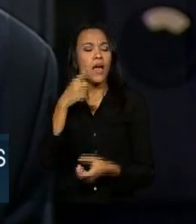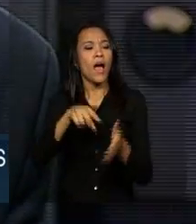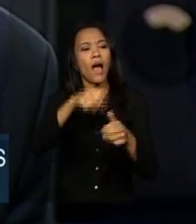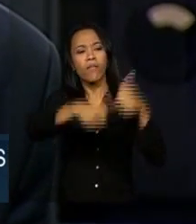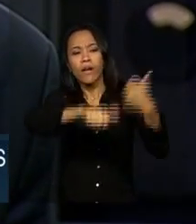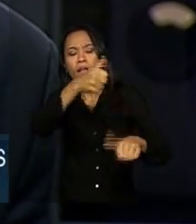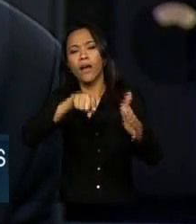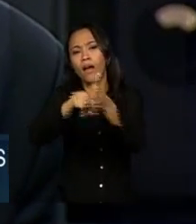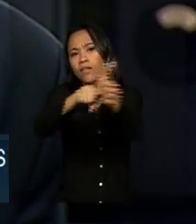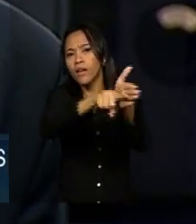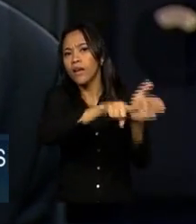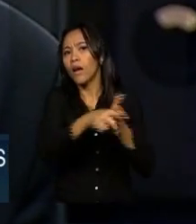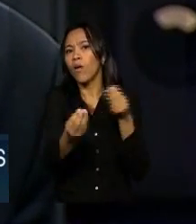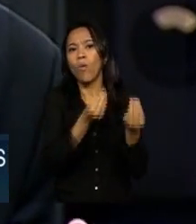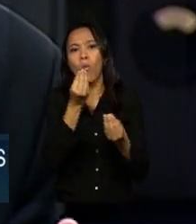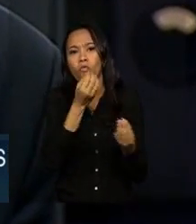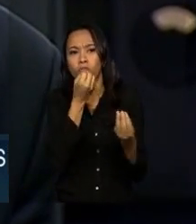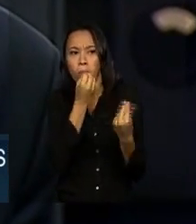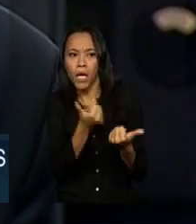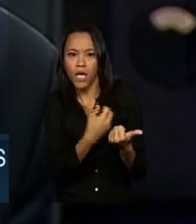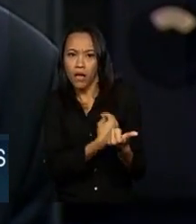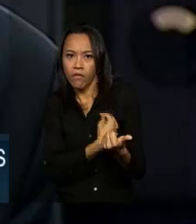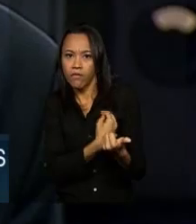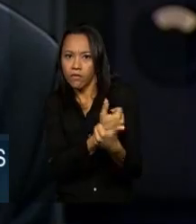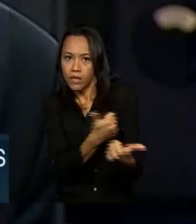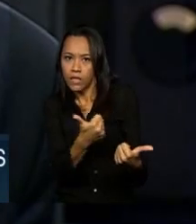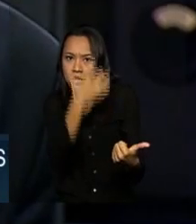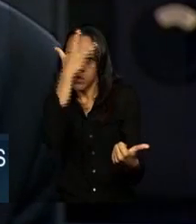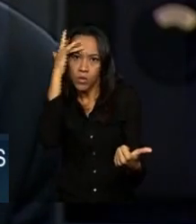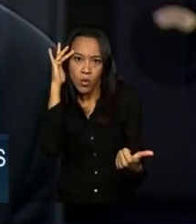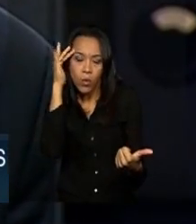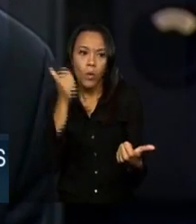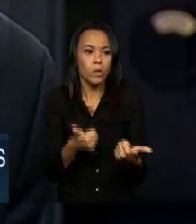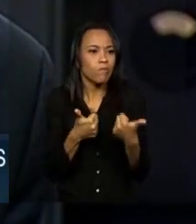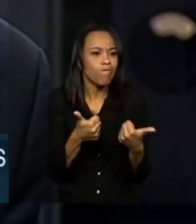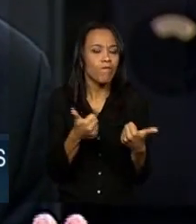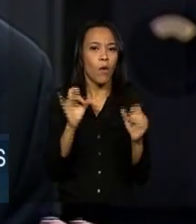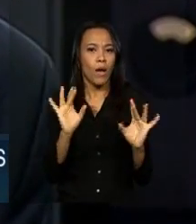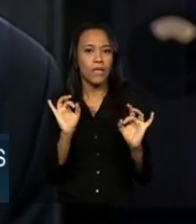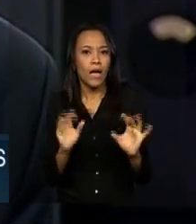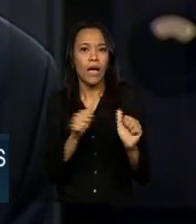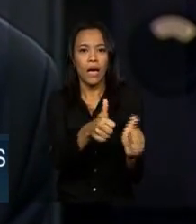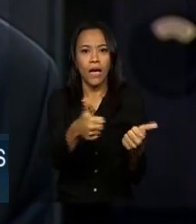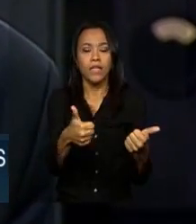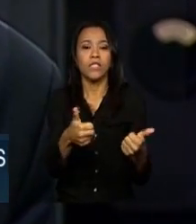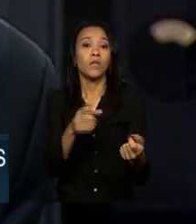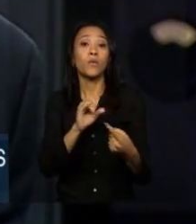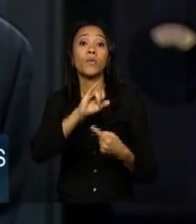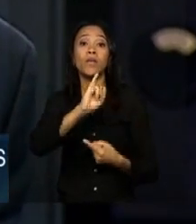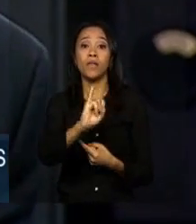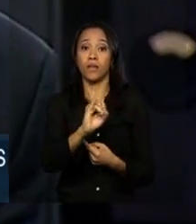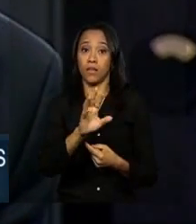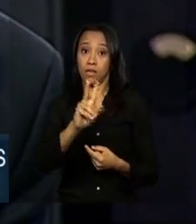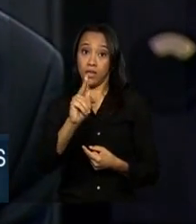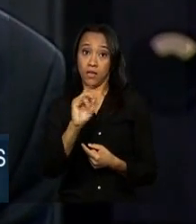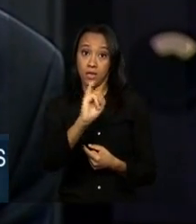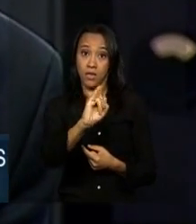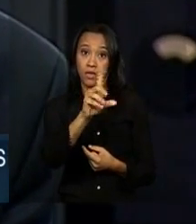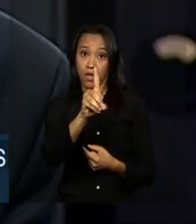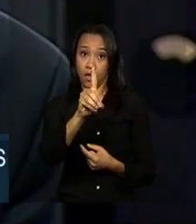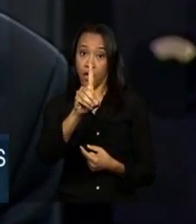desses recursos nas regiões não queremos saber o que que tá acontecendo com o PIB o que que tá acontecendo com o IDH porque esses recursos além de